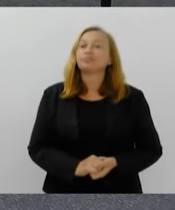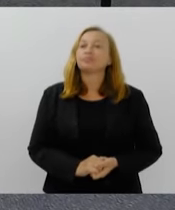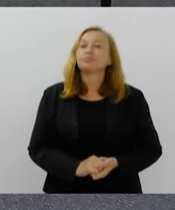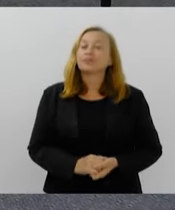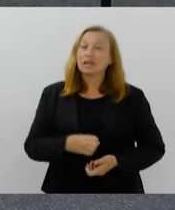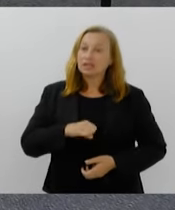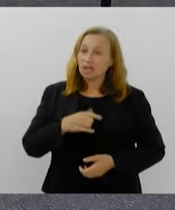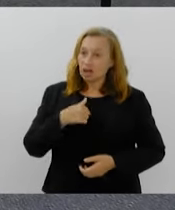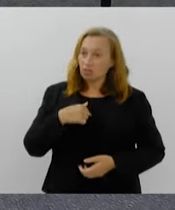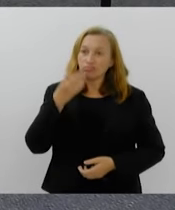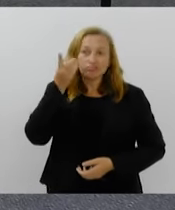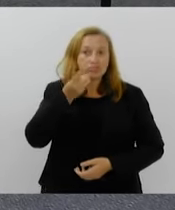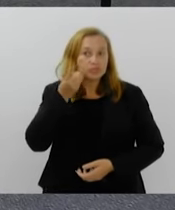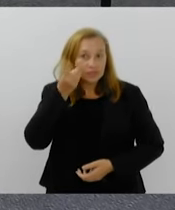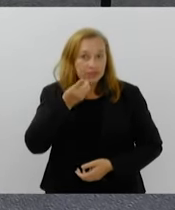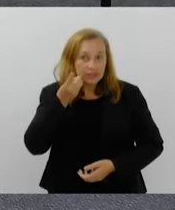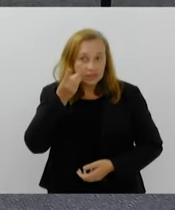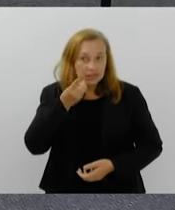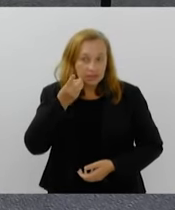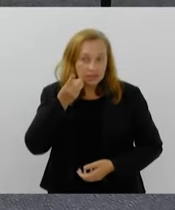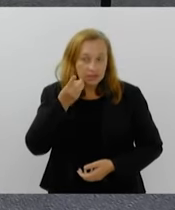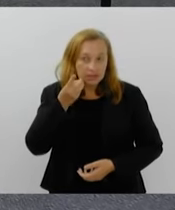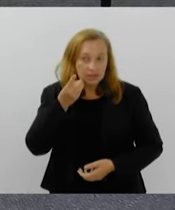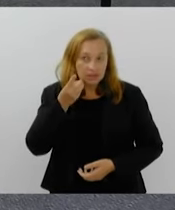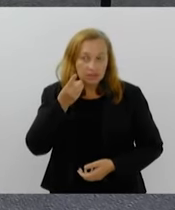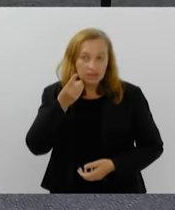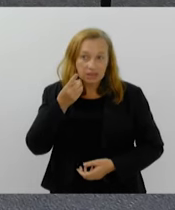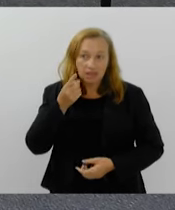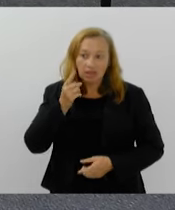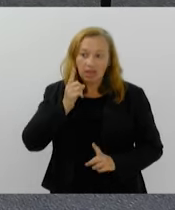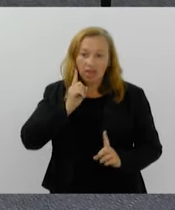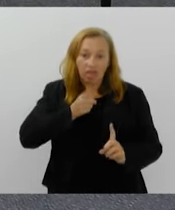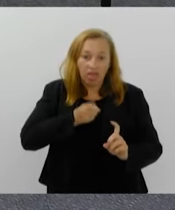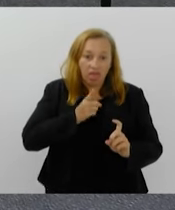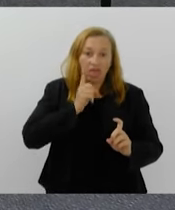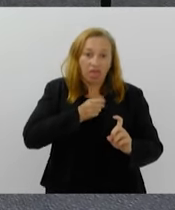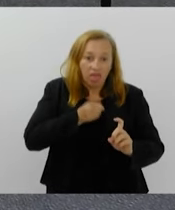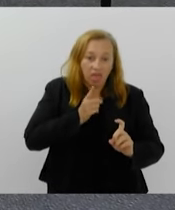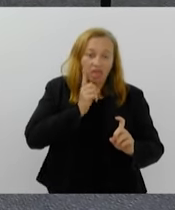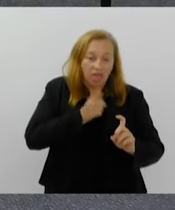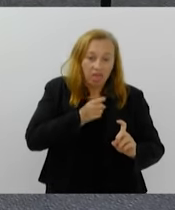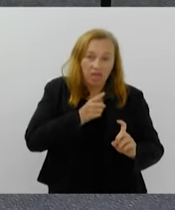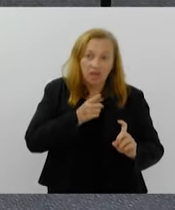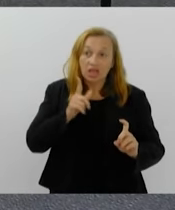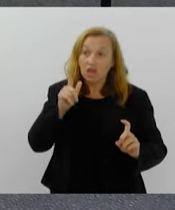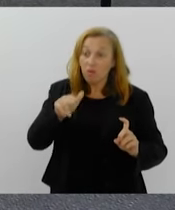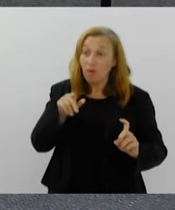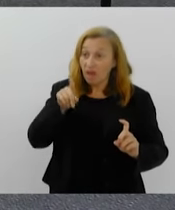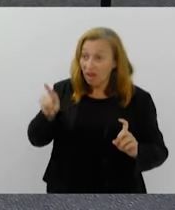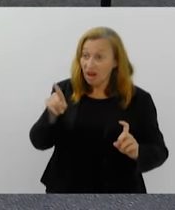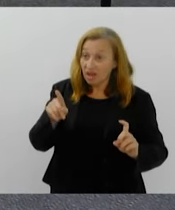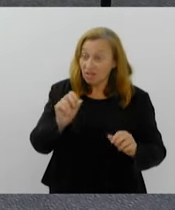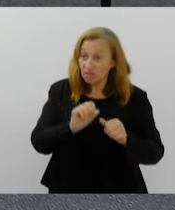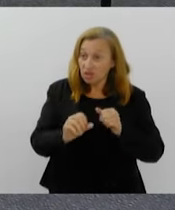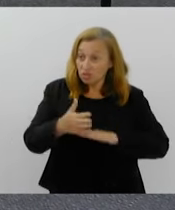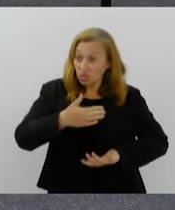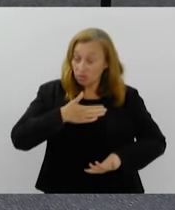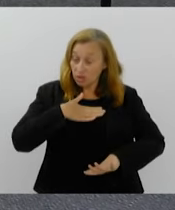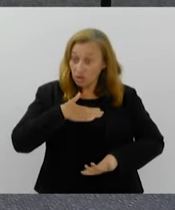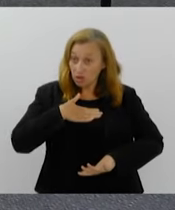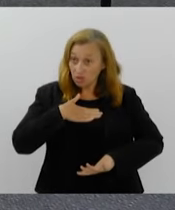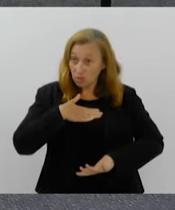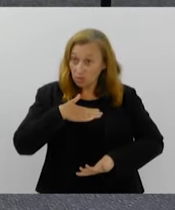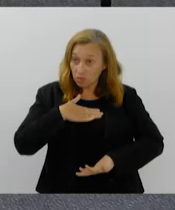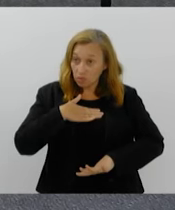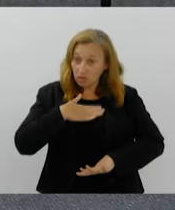se eu um deputado agredisse a ofendesse como ela o fez de forma viu de